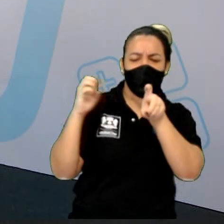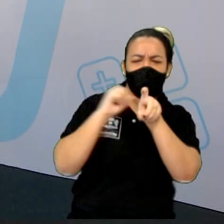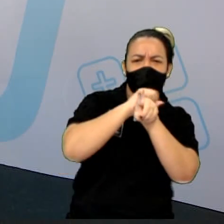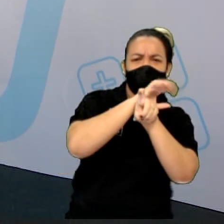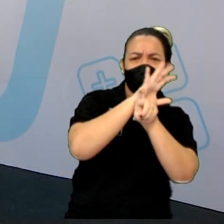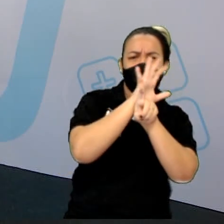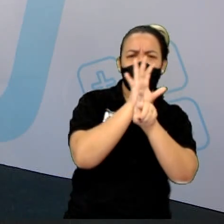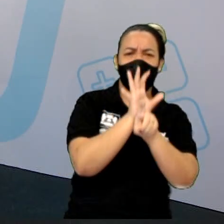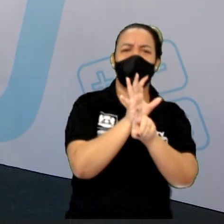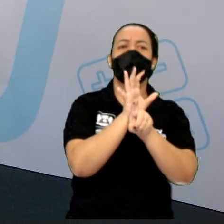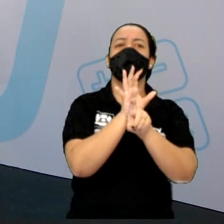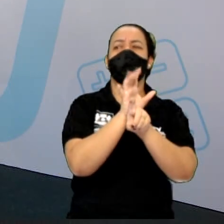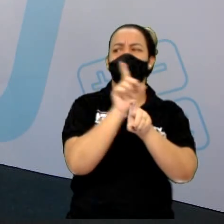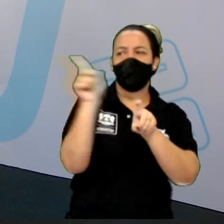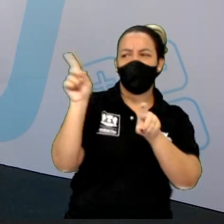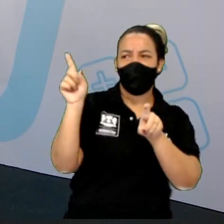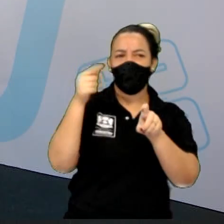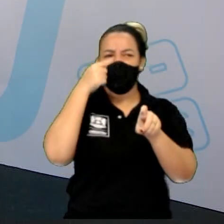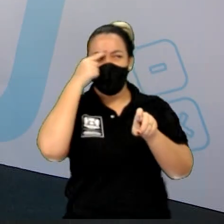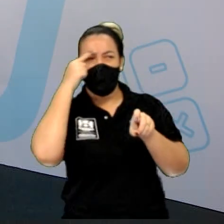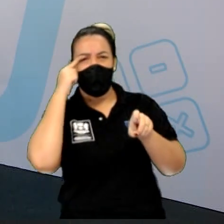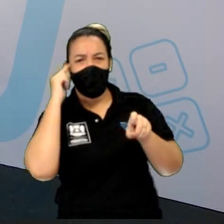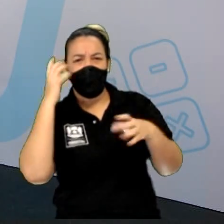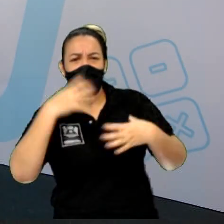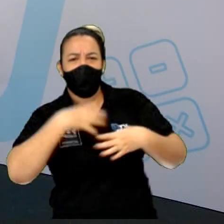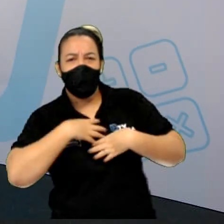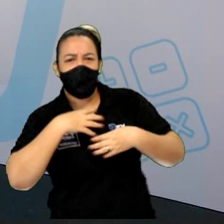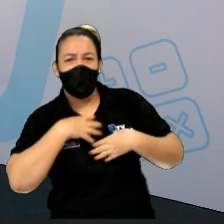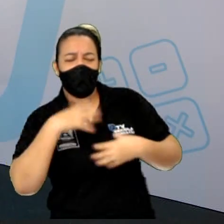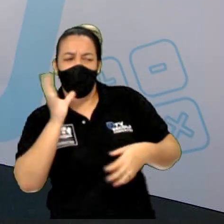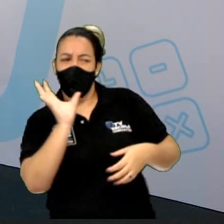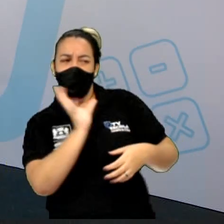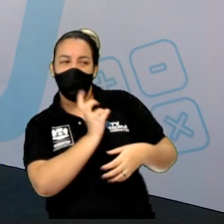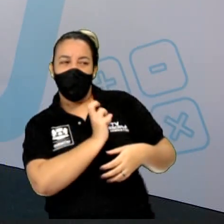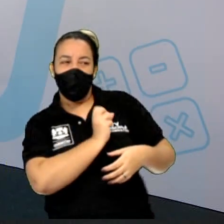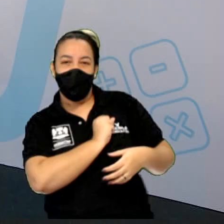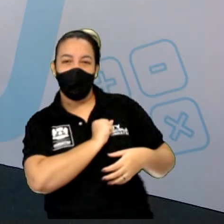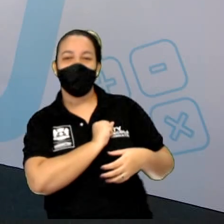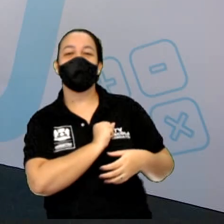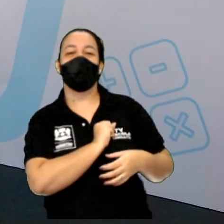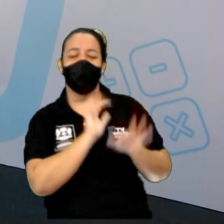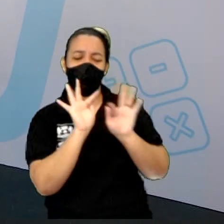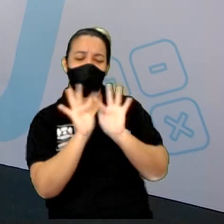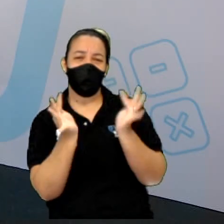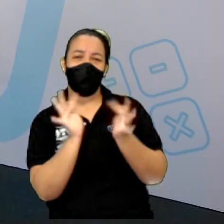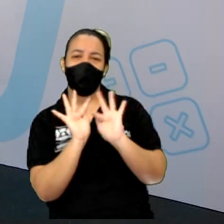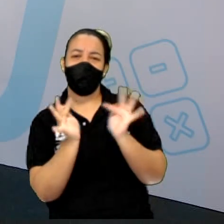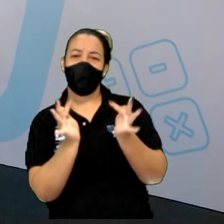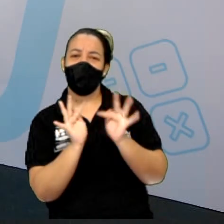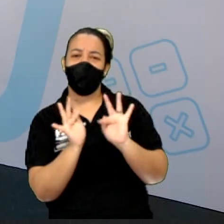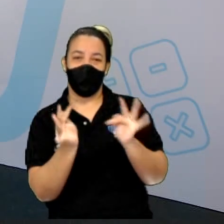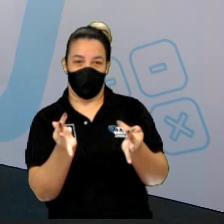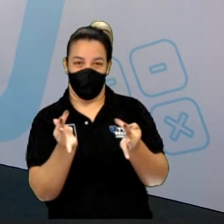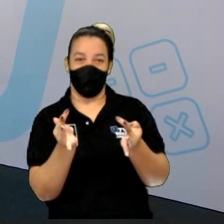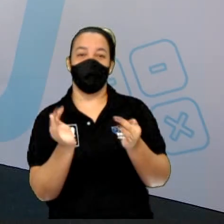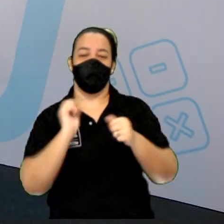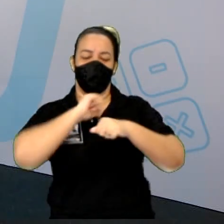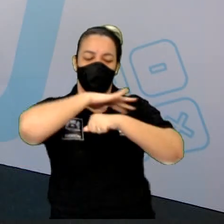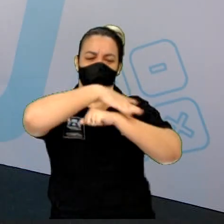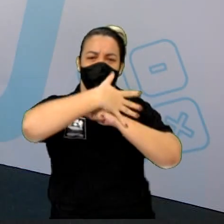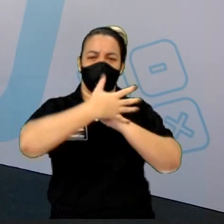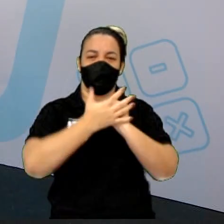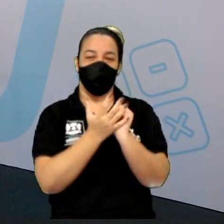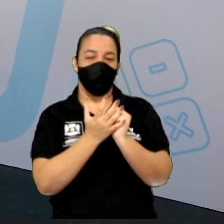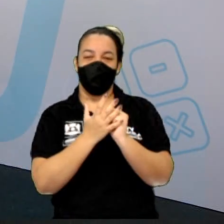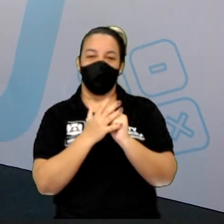pavão ao olhar que ele sente da amada, misterioso, simples, e que encobre ele de toda a